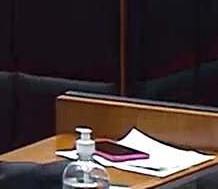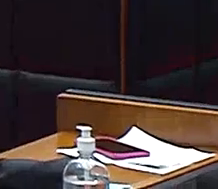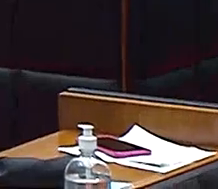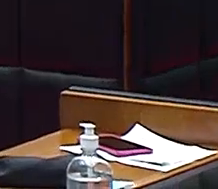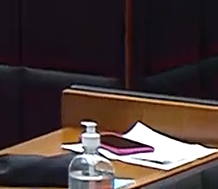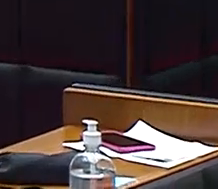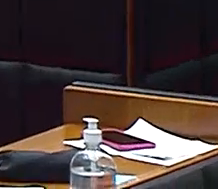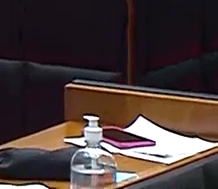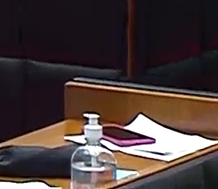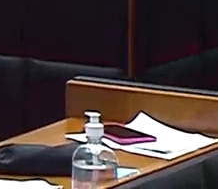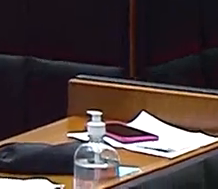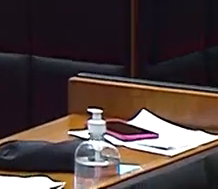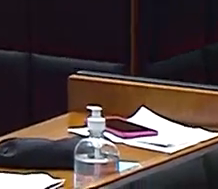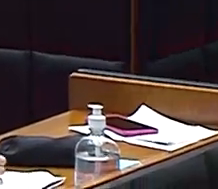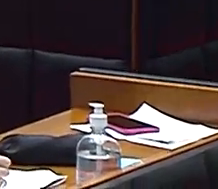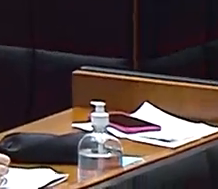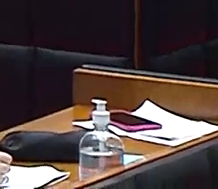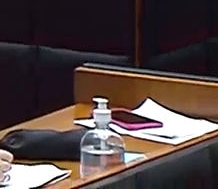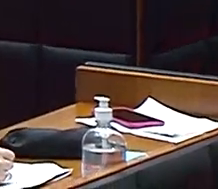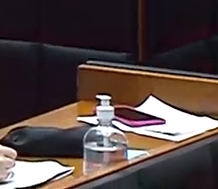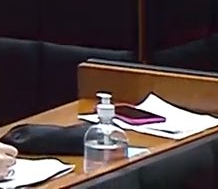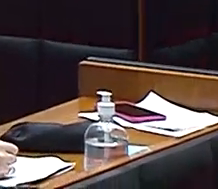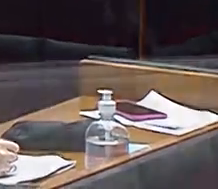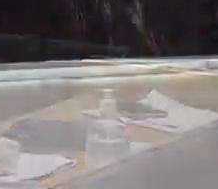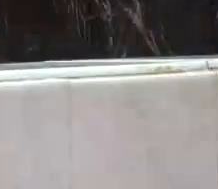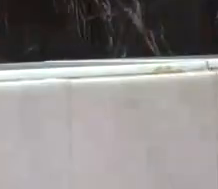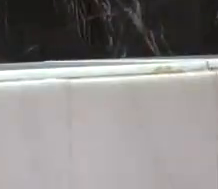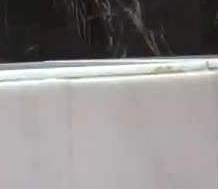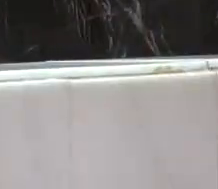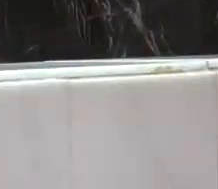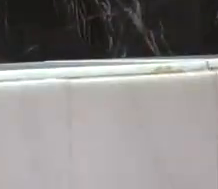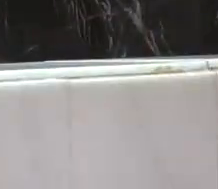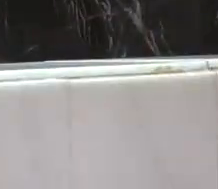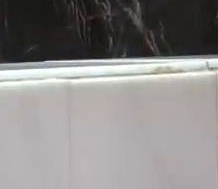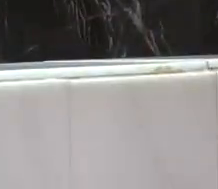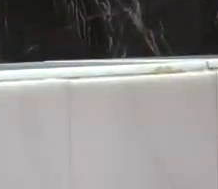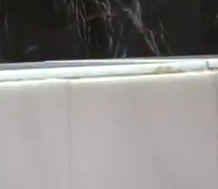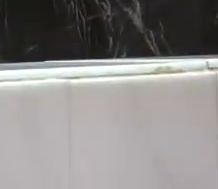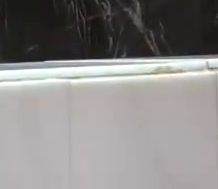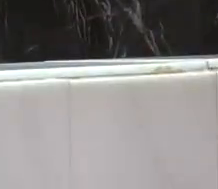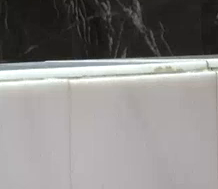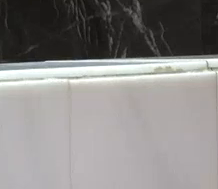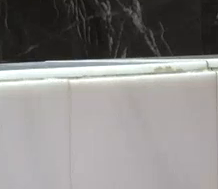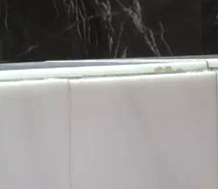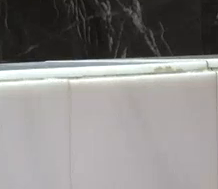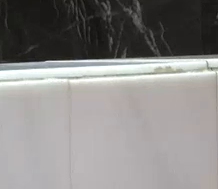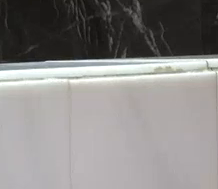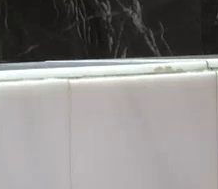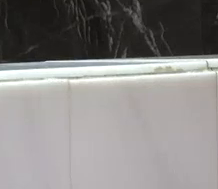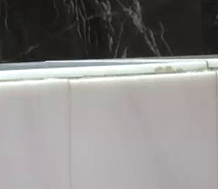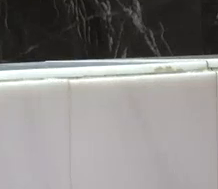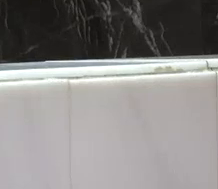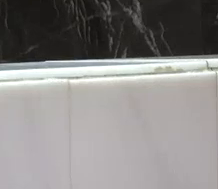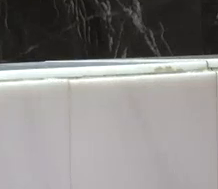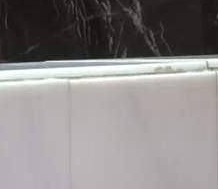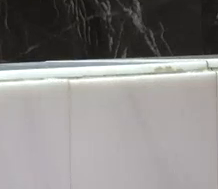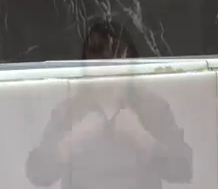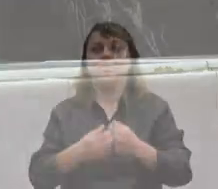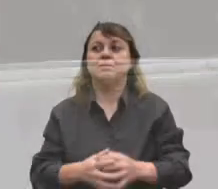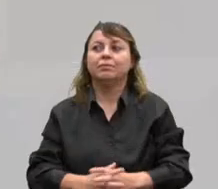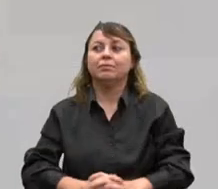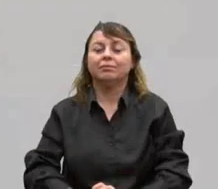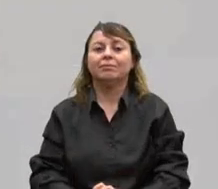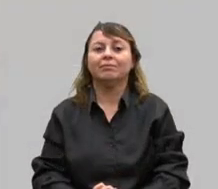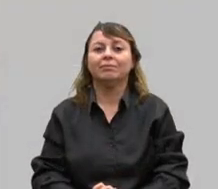que vieram da sua cidade para participar hoje dessa plenária a você Jovem